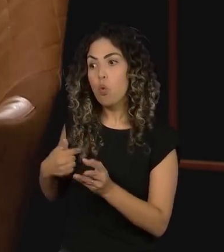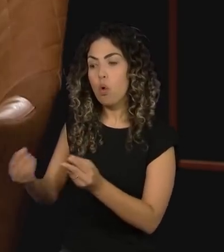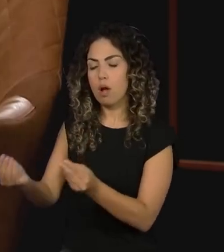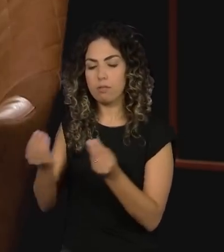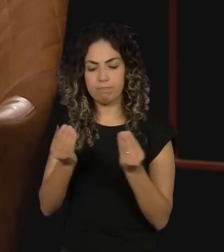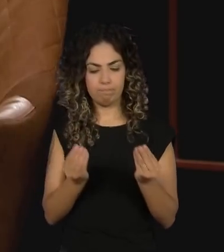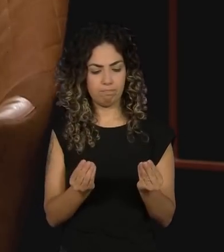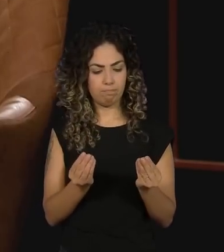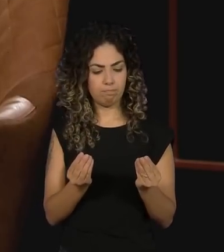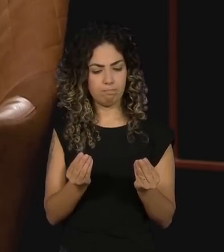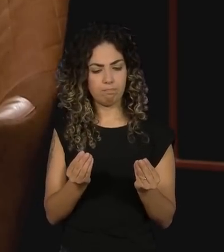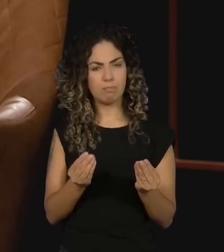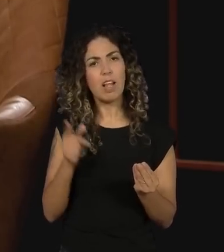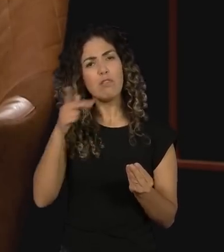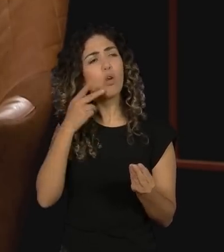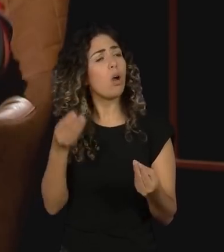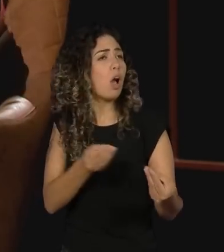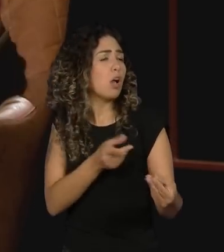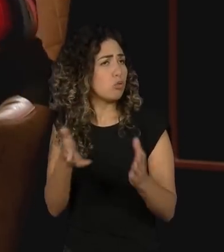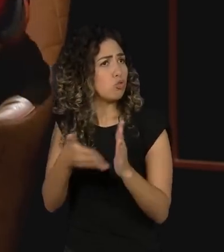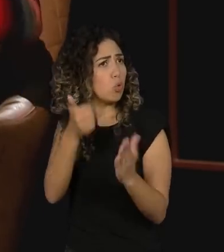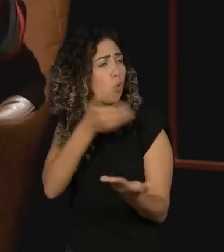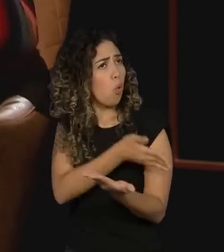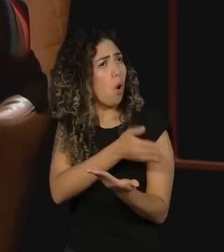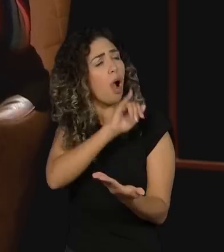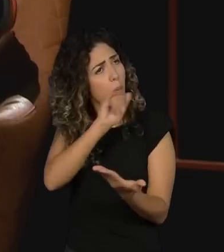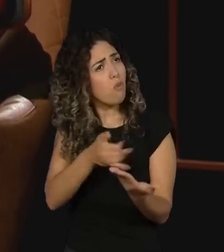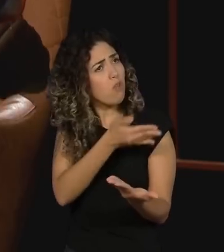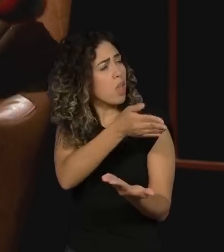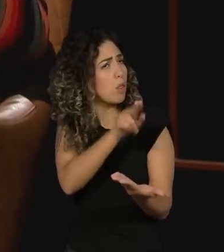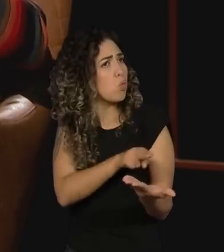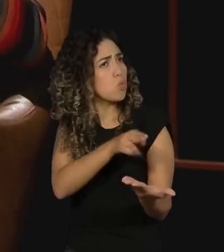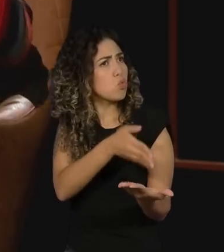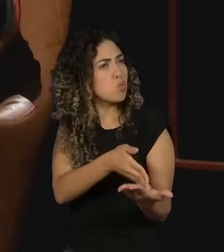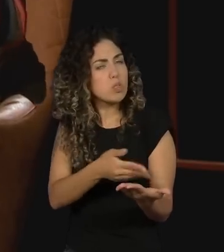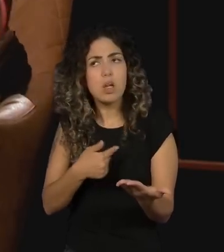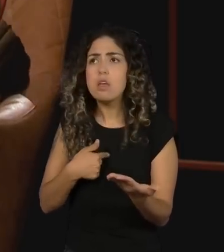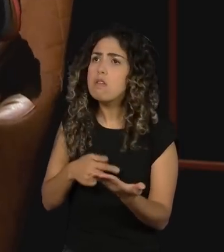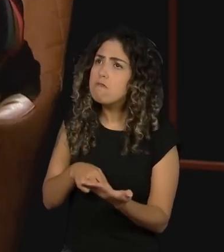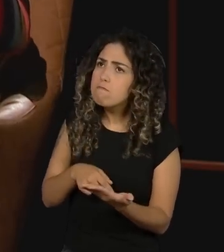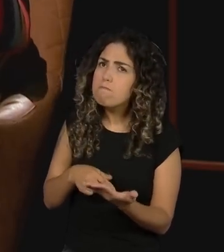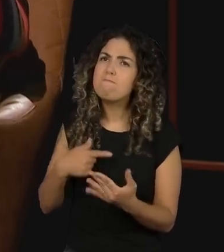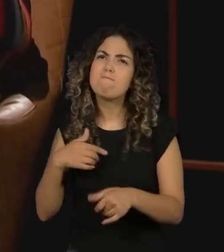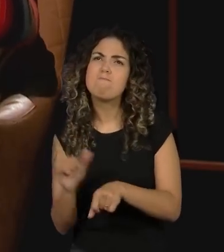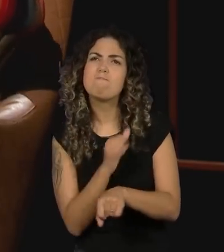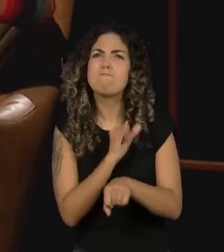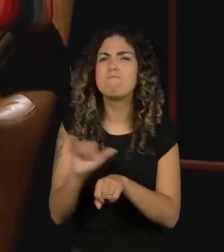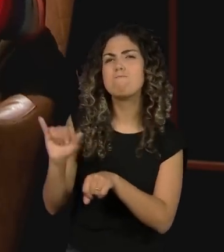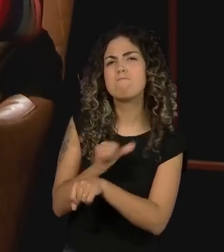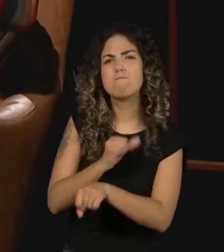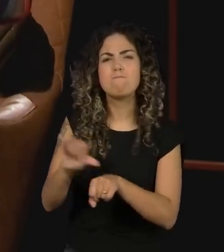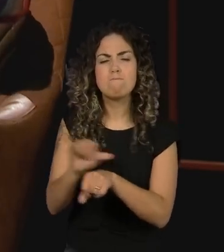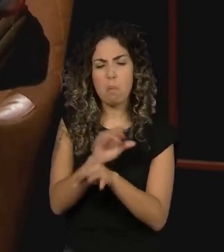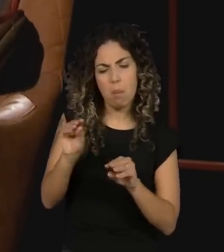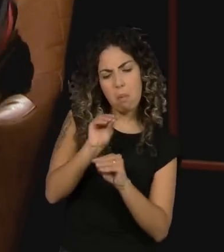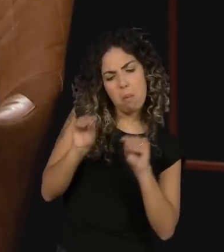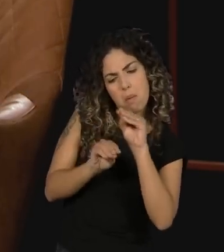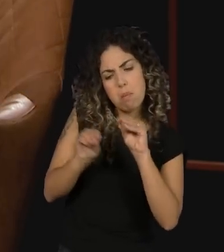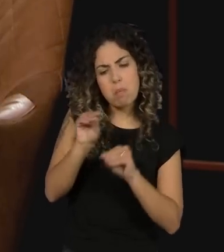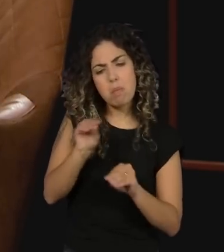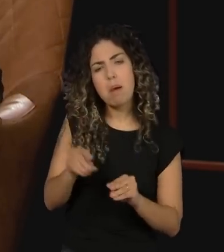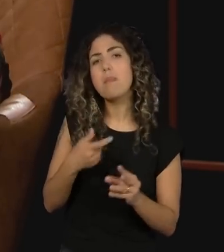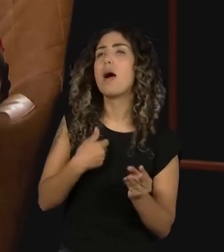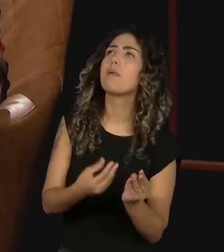jeito. Eu falei, é verdade. E dei meu jeito, li para o Domingos gostou, Domingos